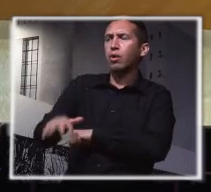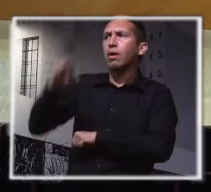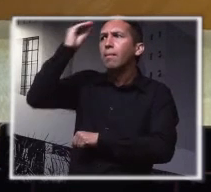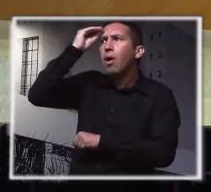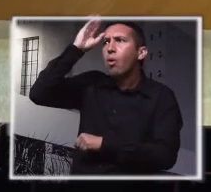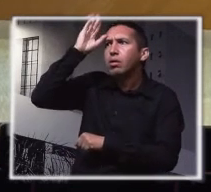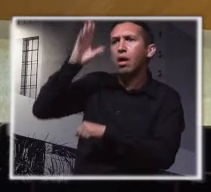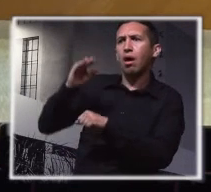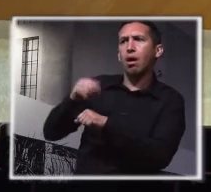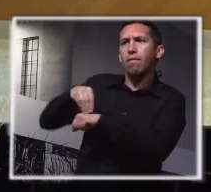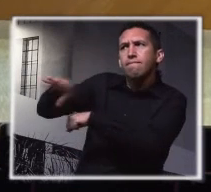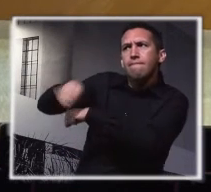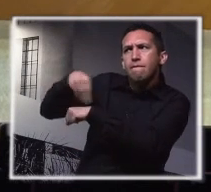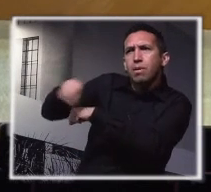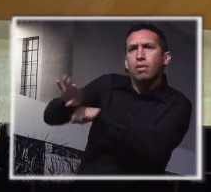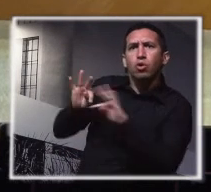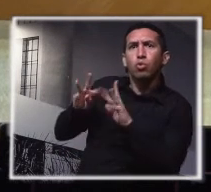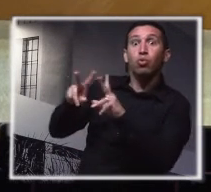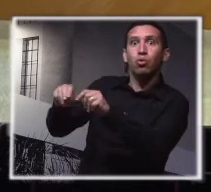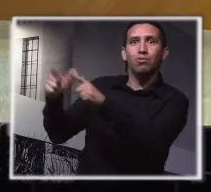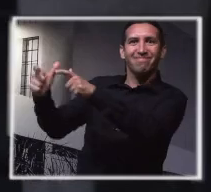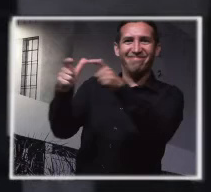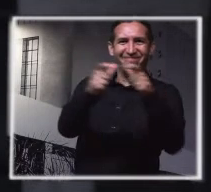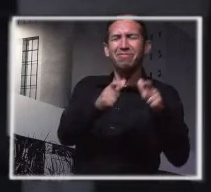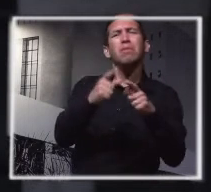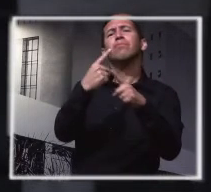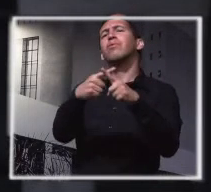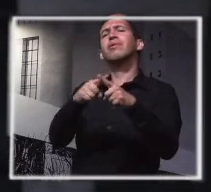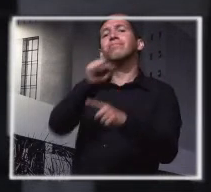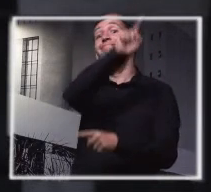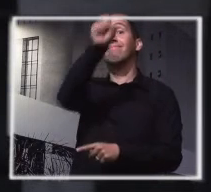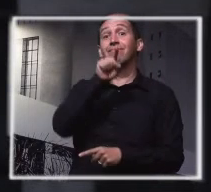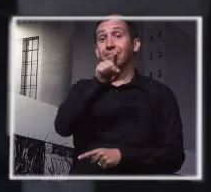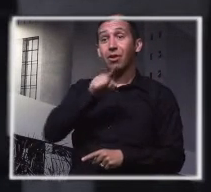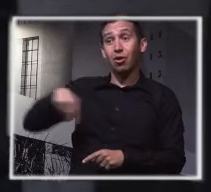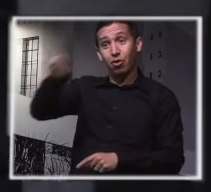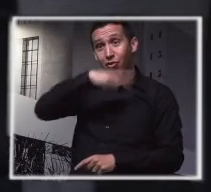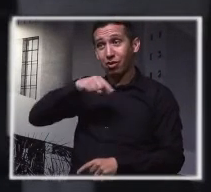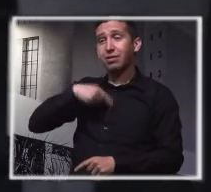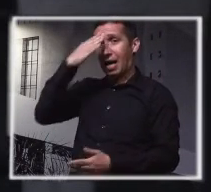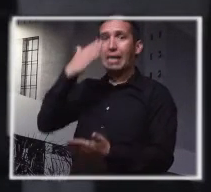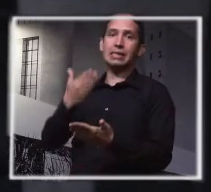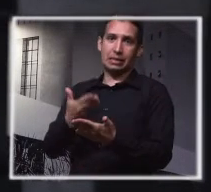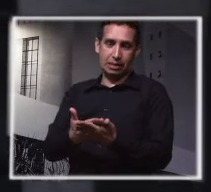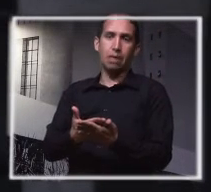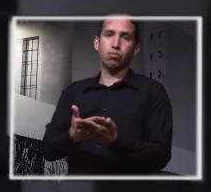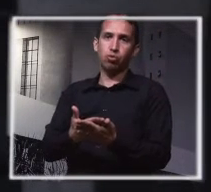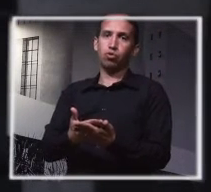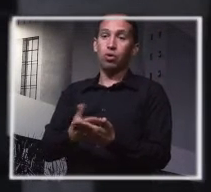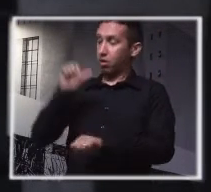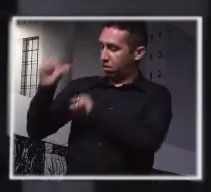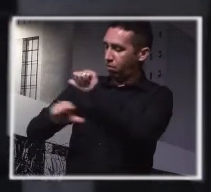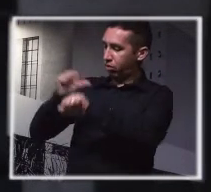conhecimento, a informação para todos os lugares. Porque nós acreditamos na prevenção, nós acreditamos